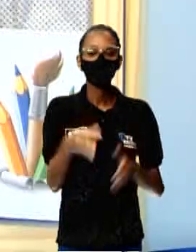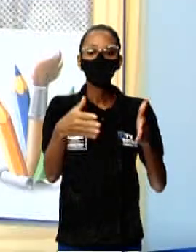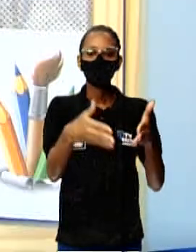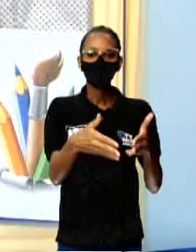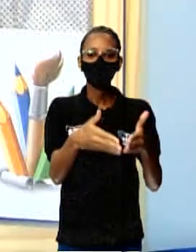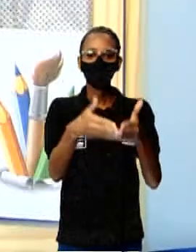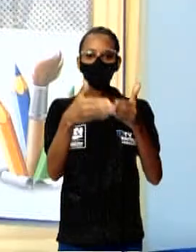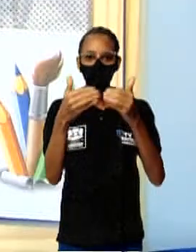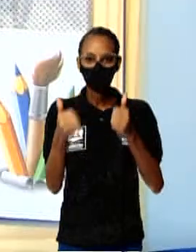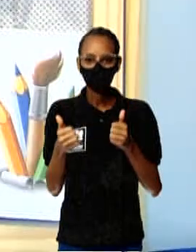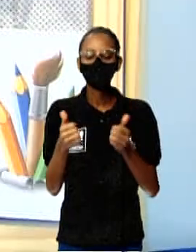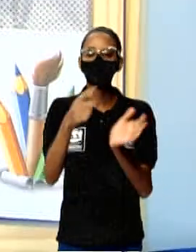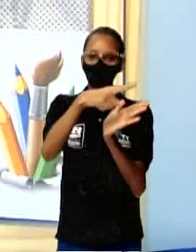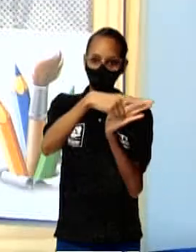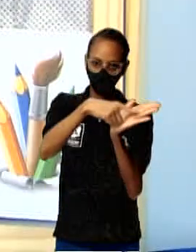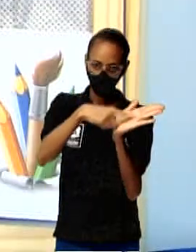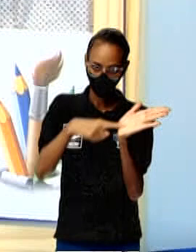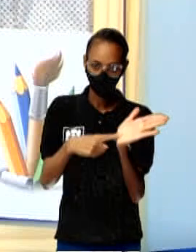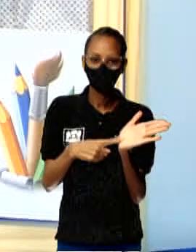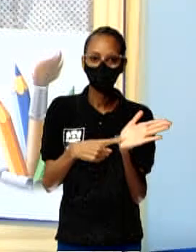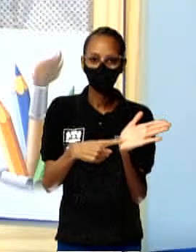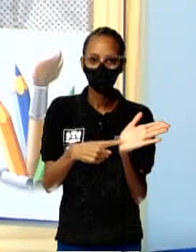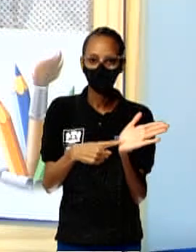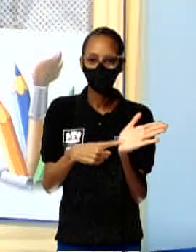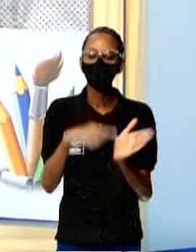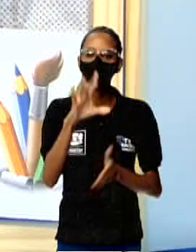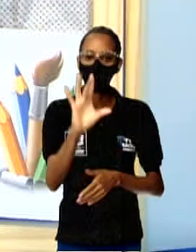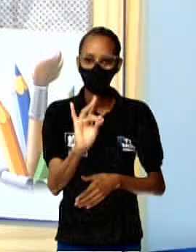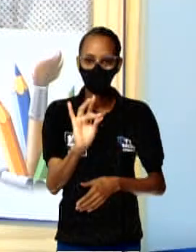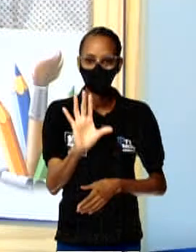pedimos hidrocor Cola